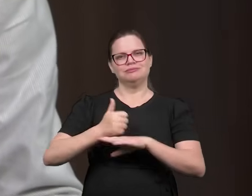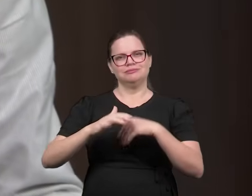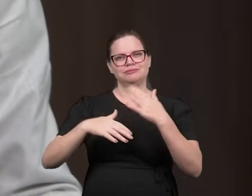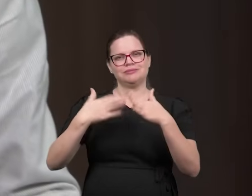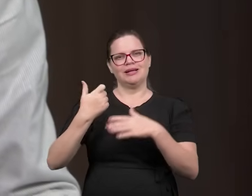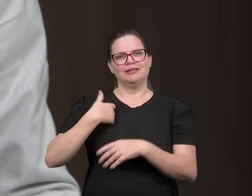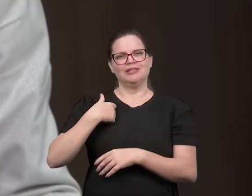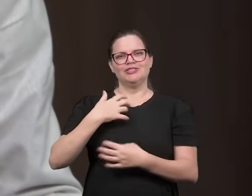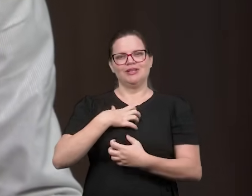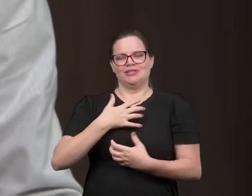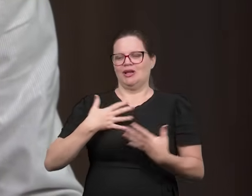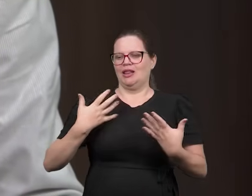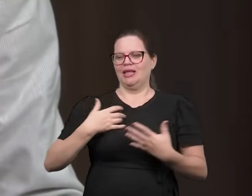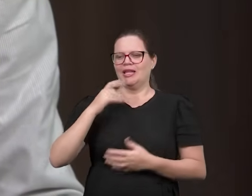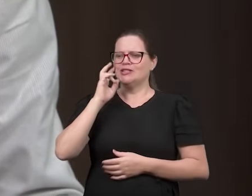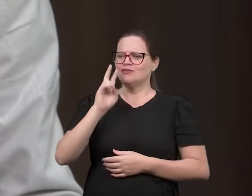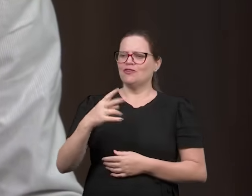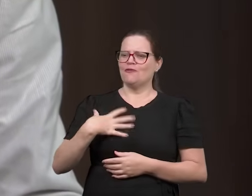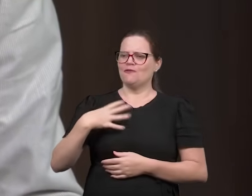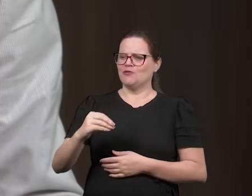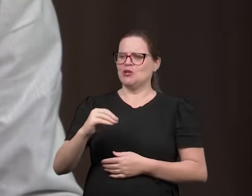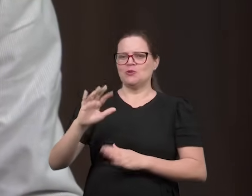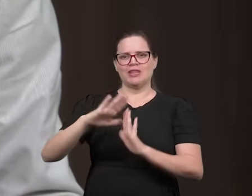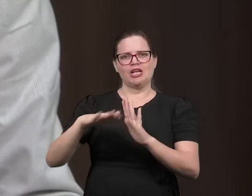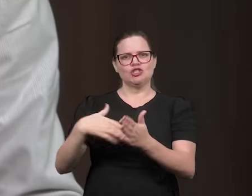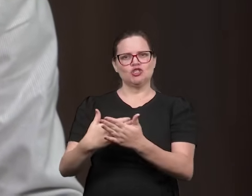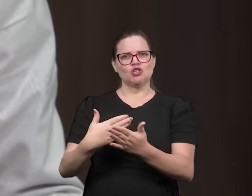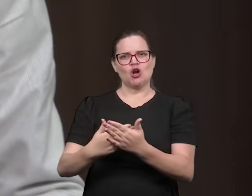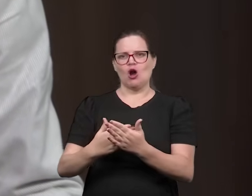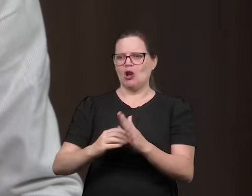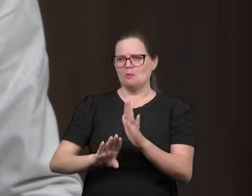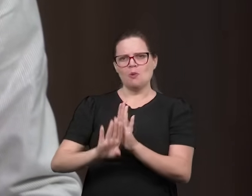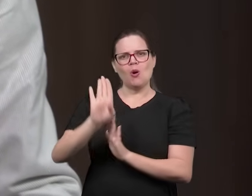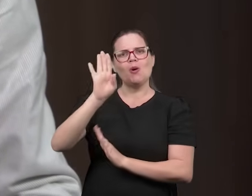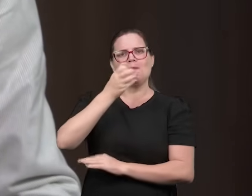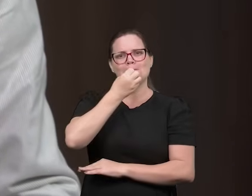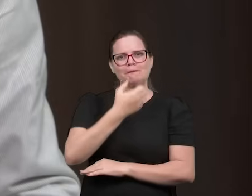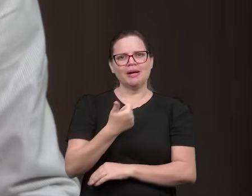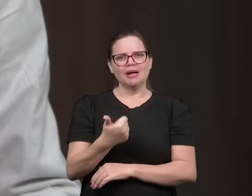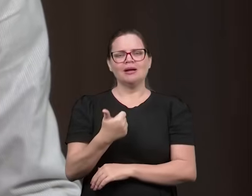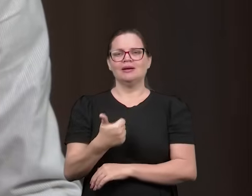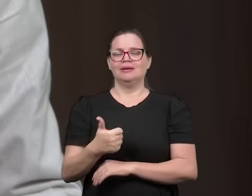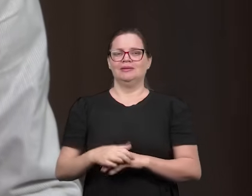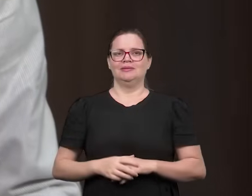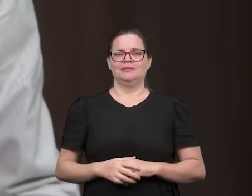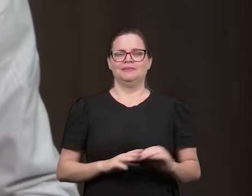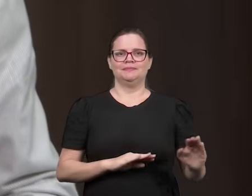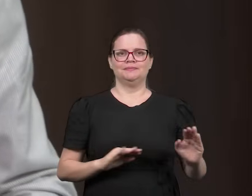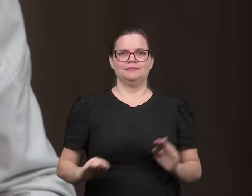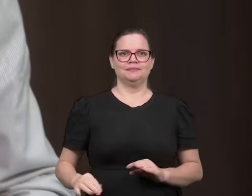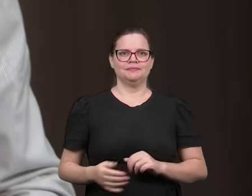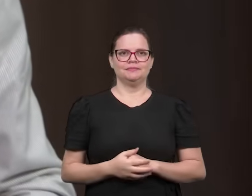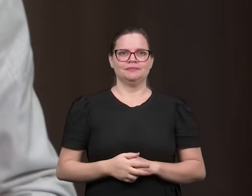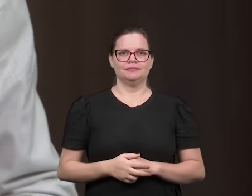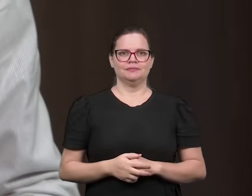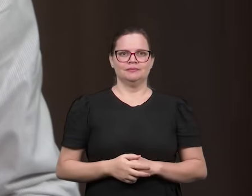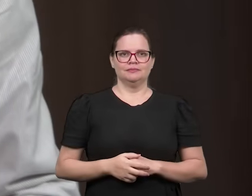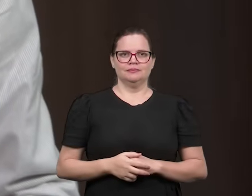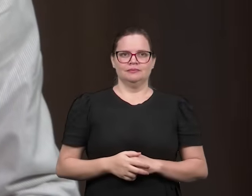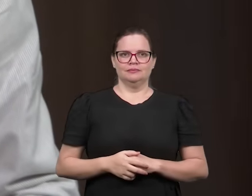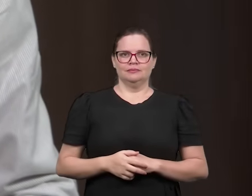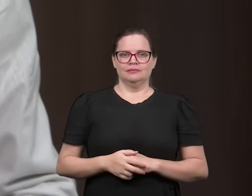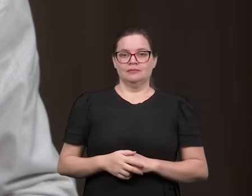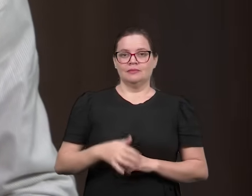vê ele se destacando na escola, em tudo. Primeiro ponto em relação a isso, o pai não pode